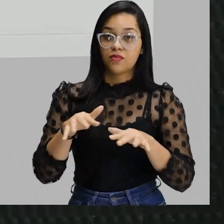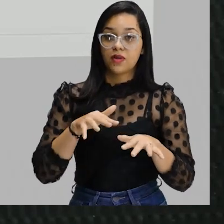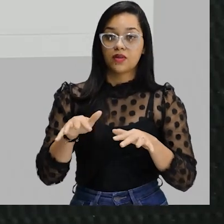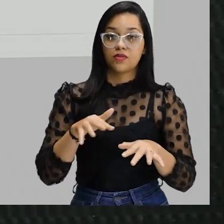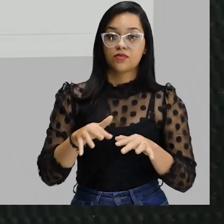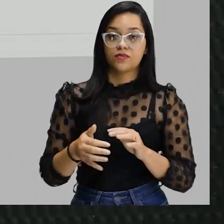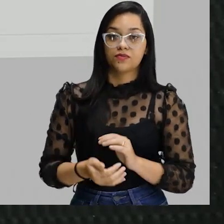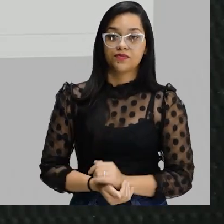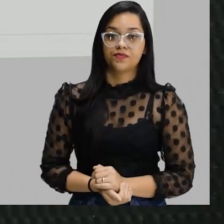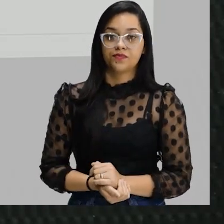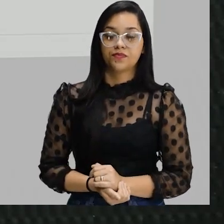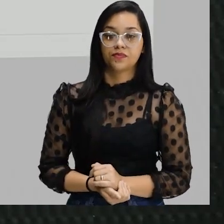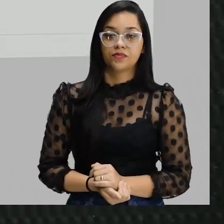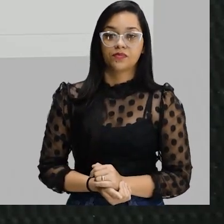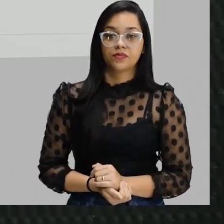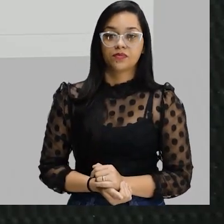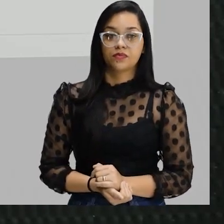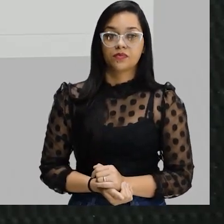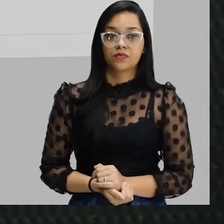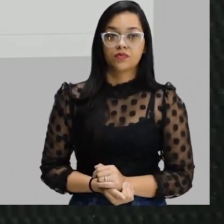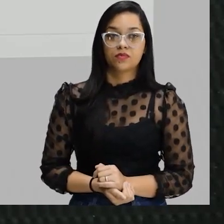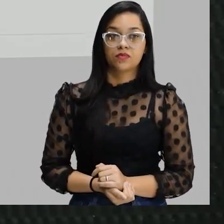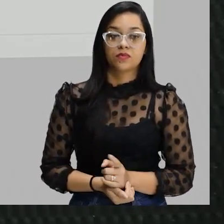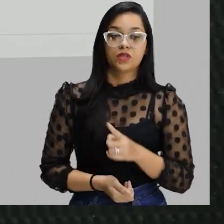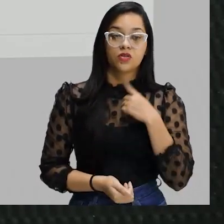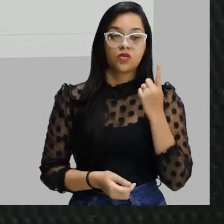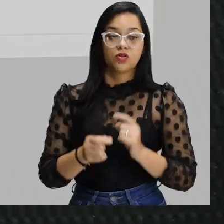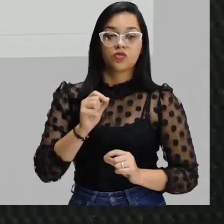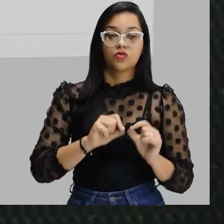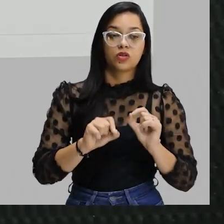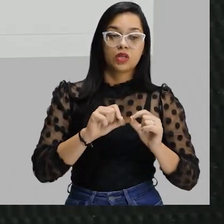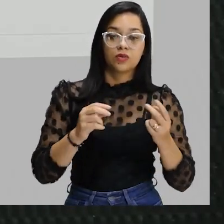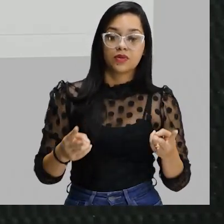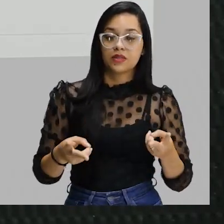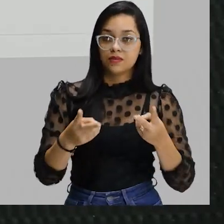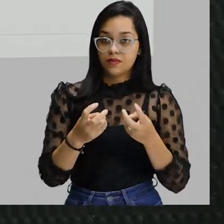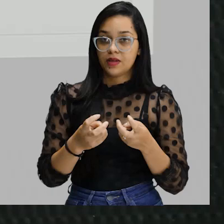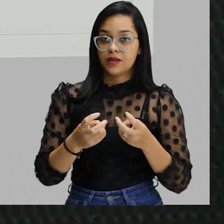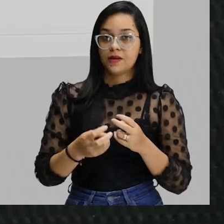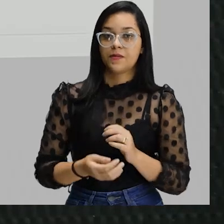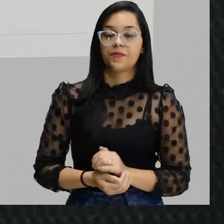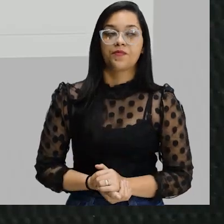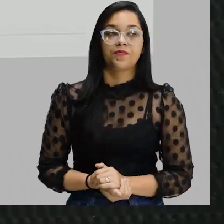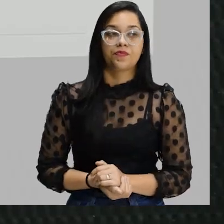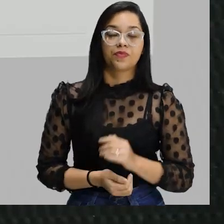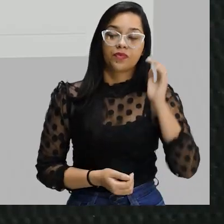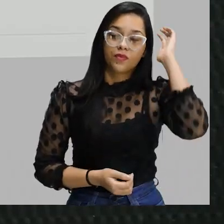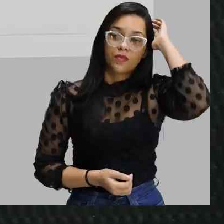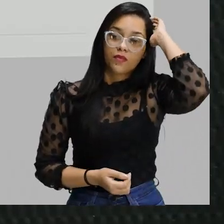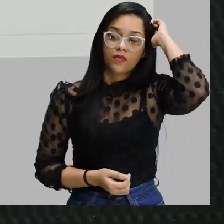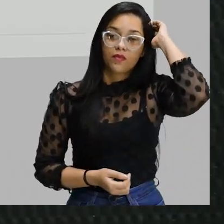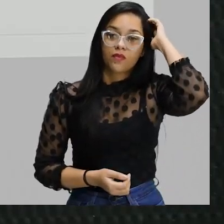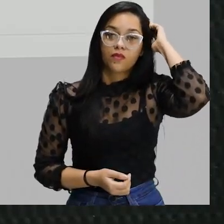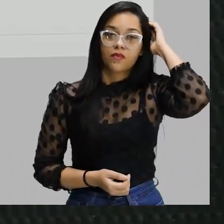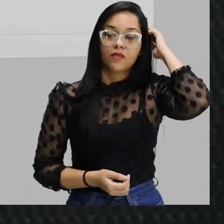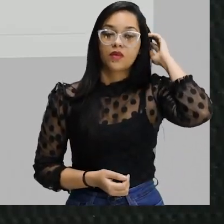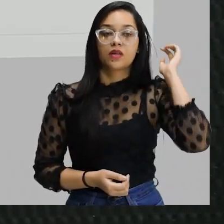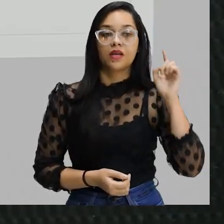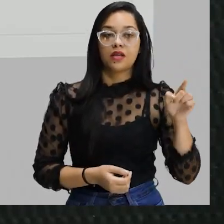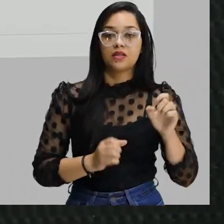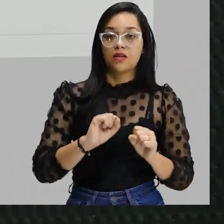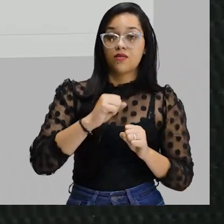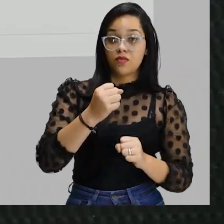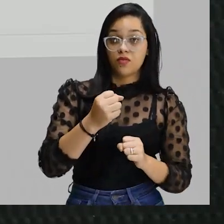certo? E nós vamos observar, né, essa força agindo, né,